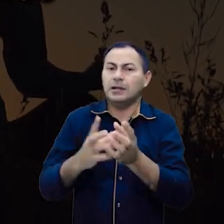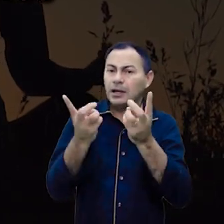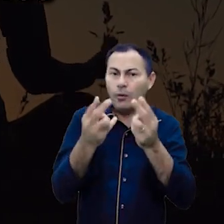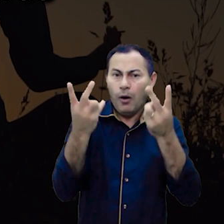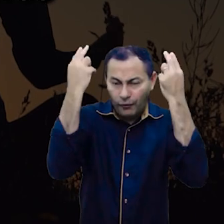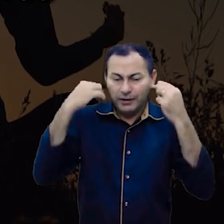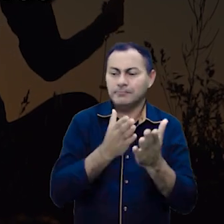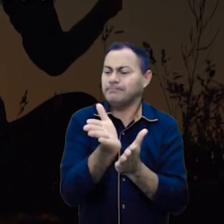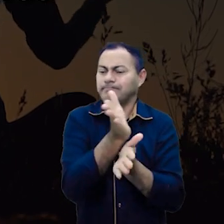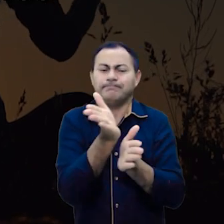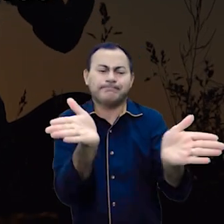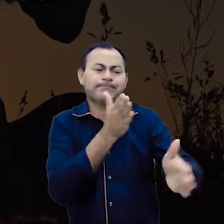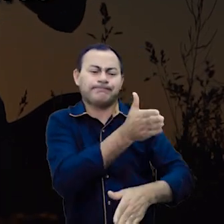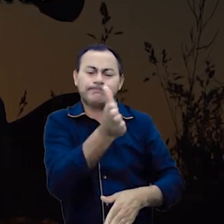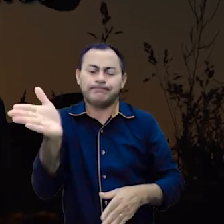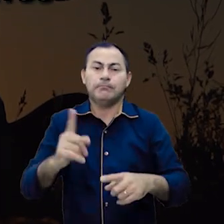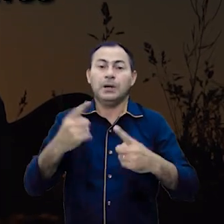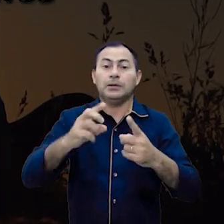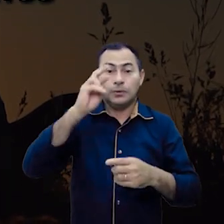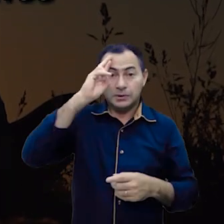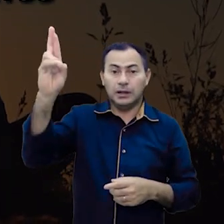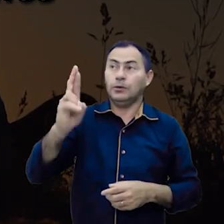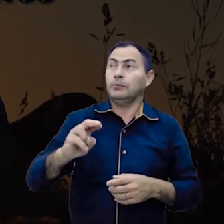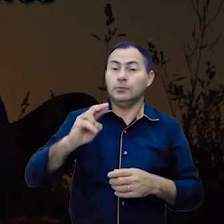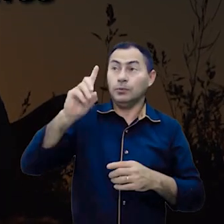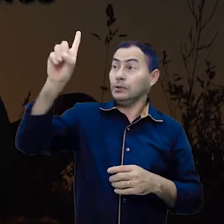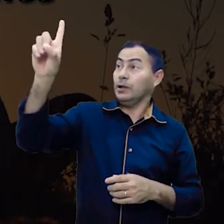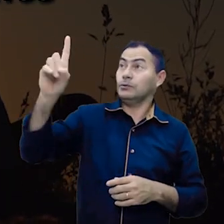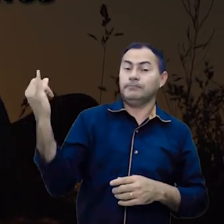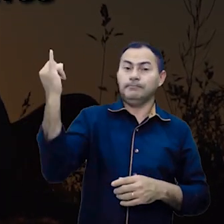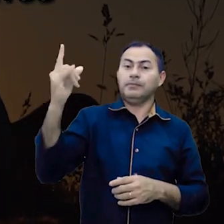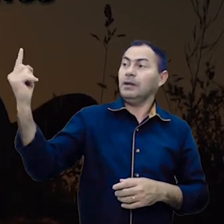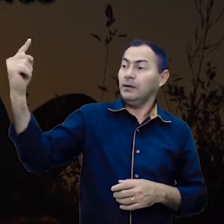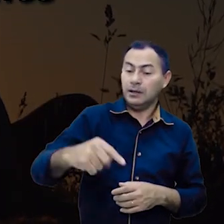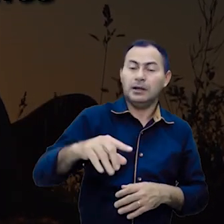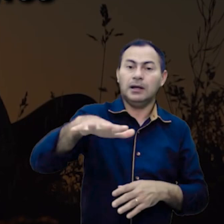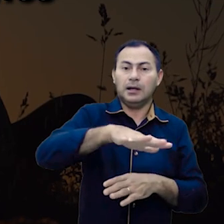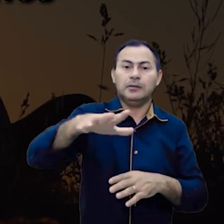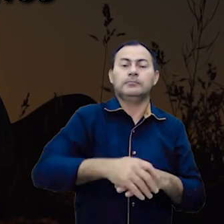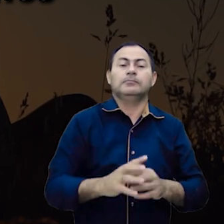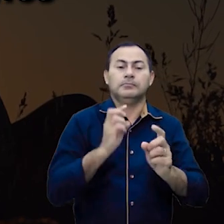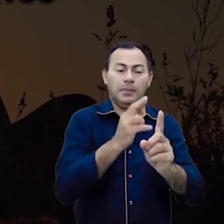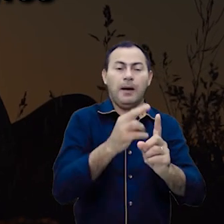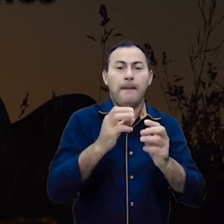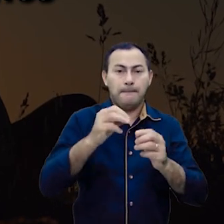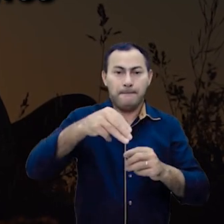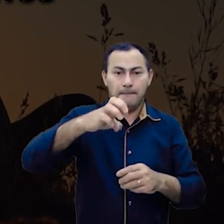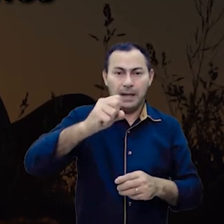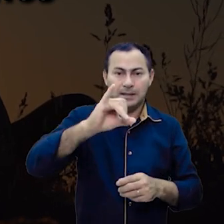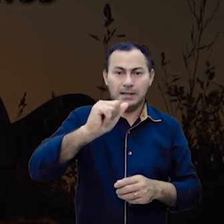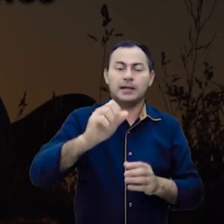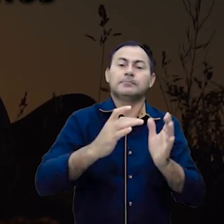ovelhas cada um se desviava pelo seu caminho mas o senhor o grande Deus fez caiu sobre ele isso se